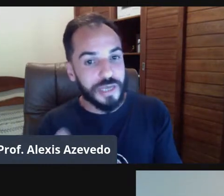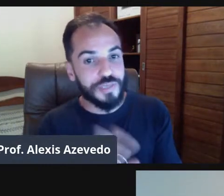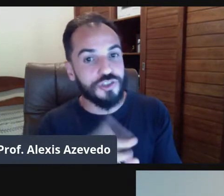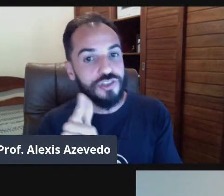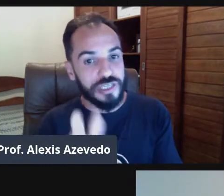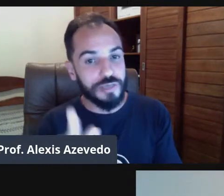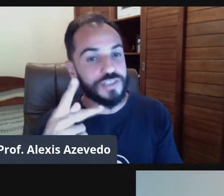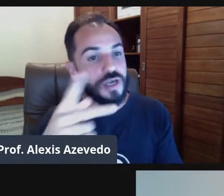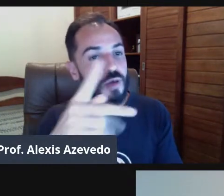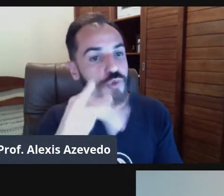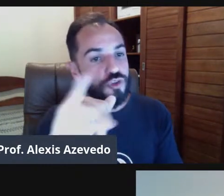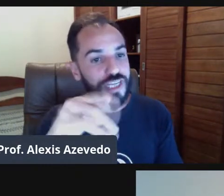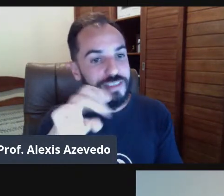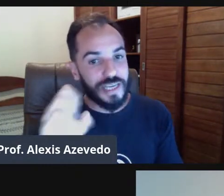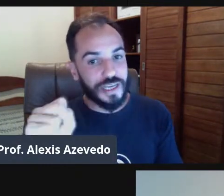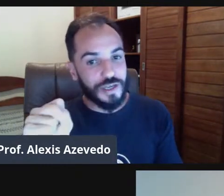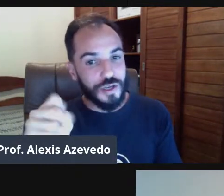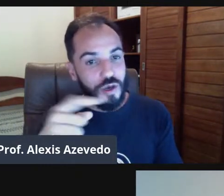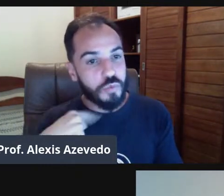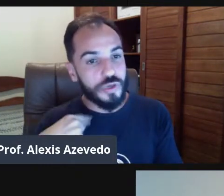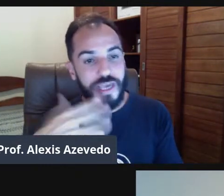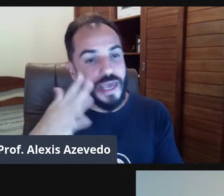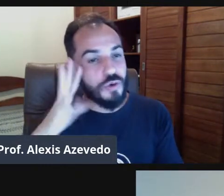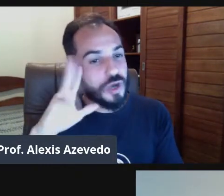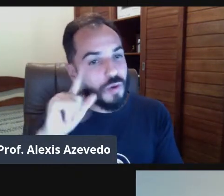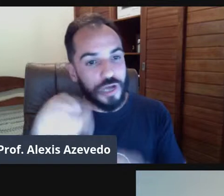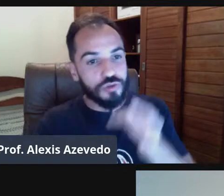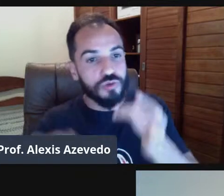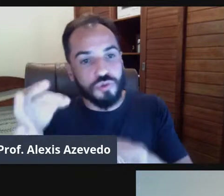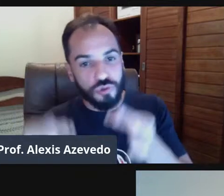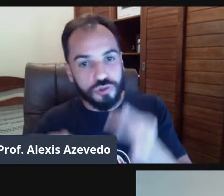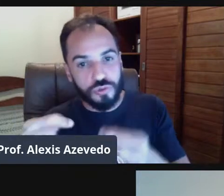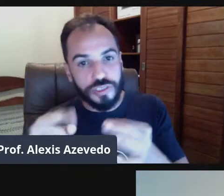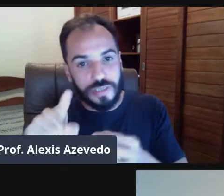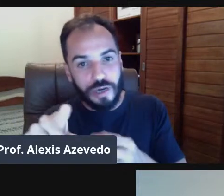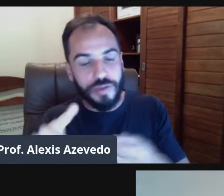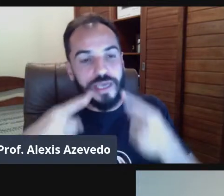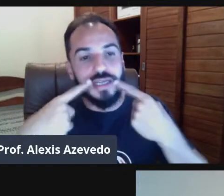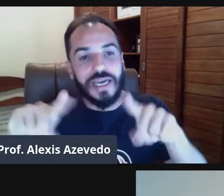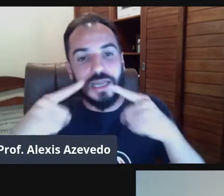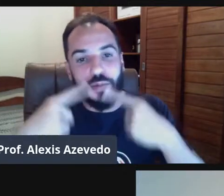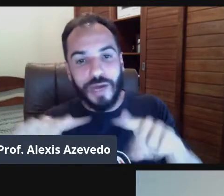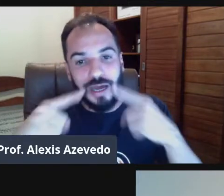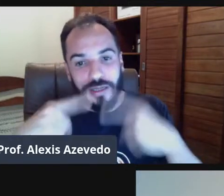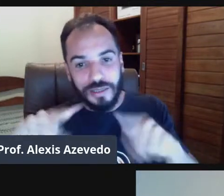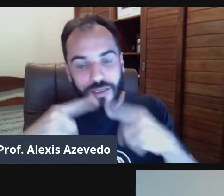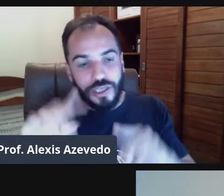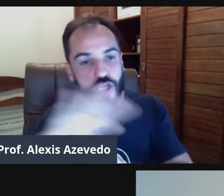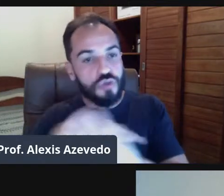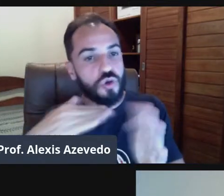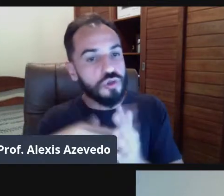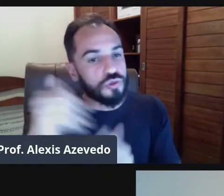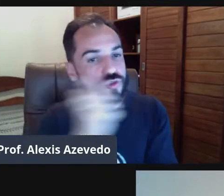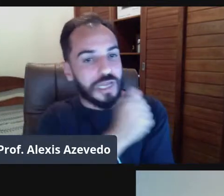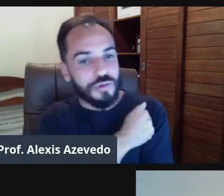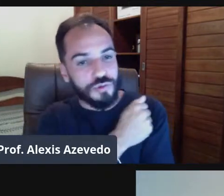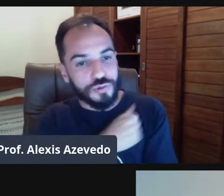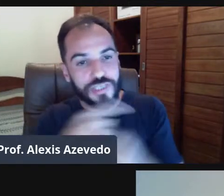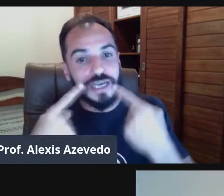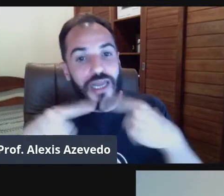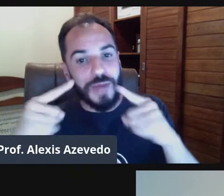de intérprete de Libras para o Gessé, porque eu não acho justo, então, ele reclamar e todos